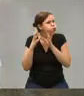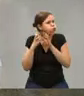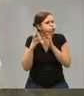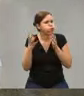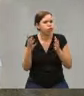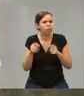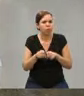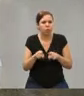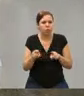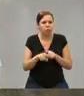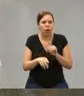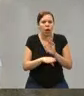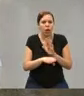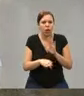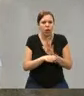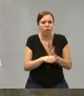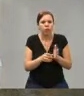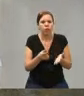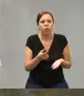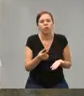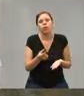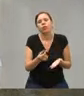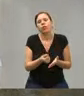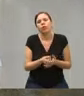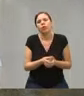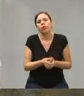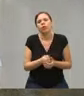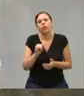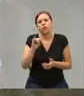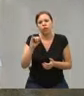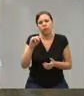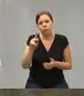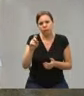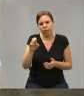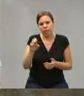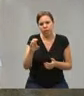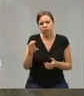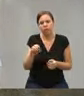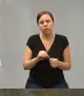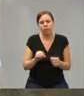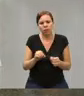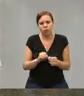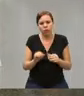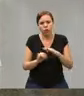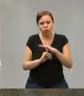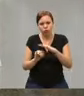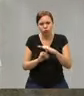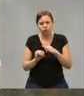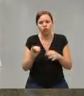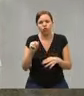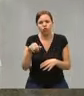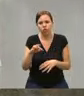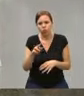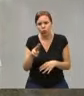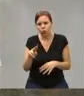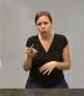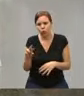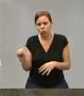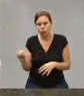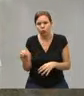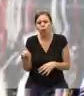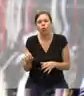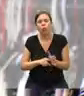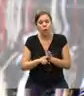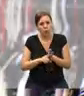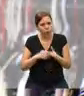também ajudando na manutenção do IPESC, que ainda é um instituto que está à frente das pesquisas com relação a essa